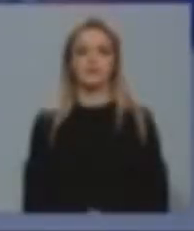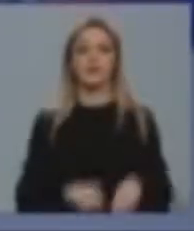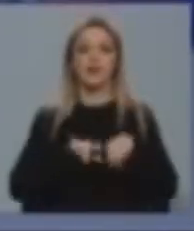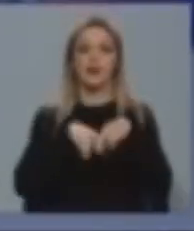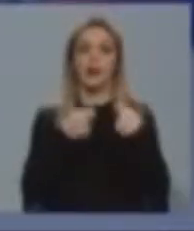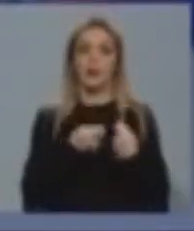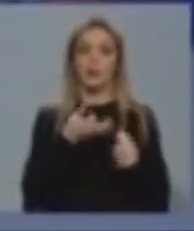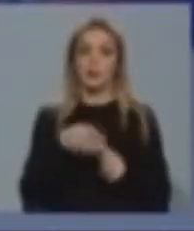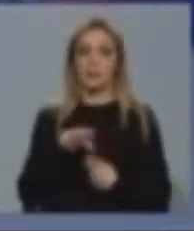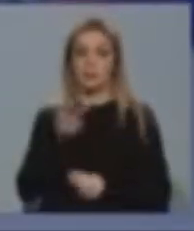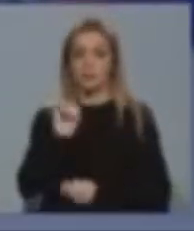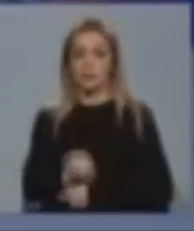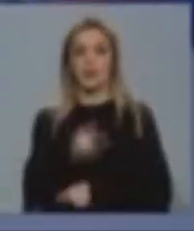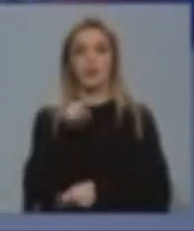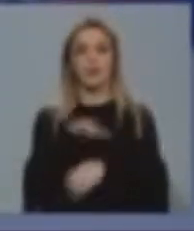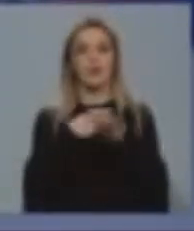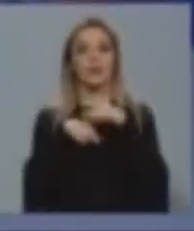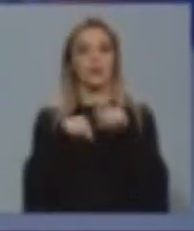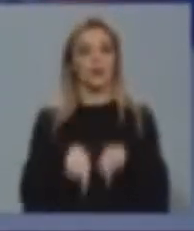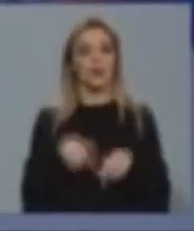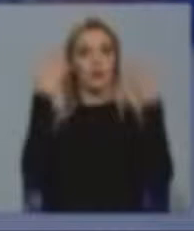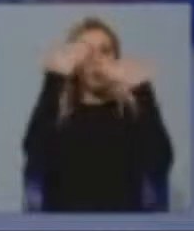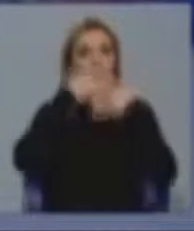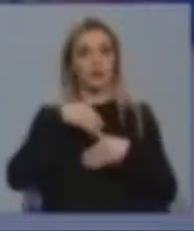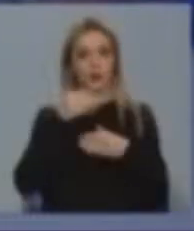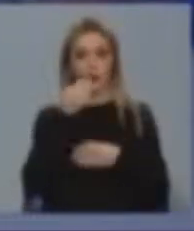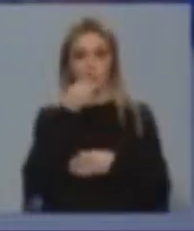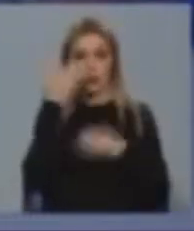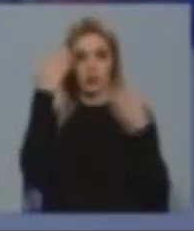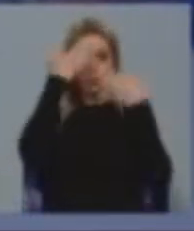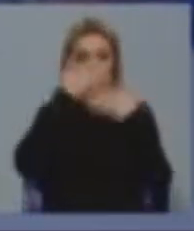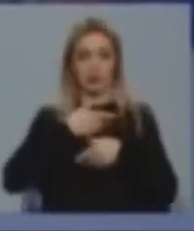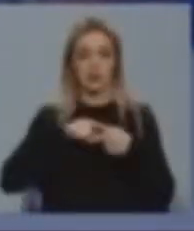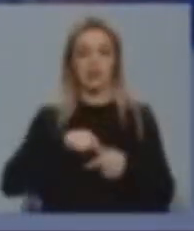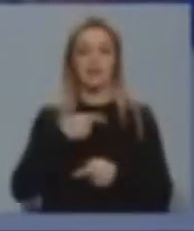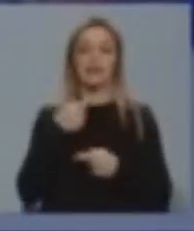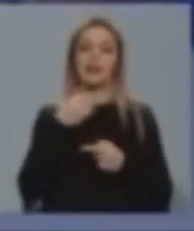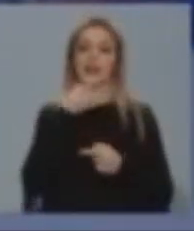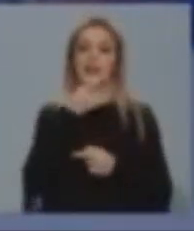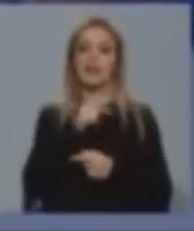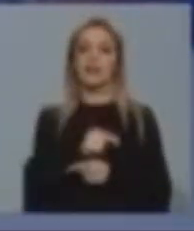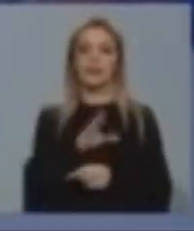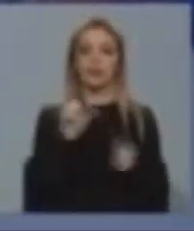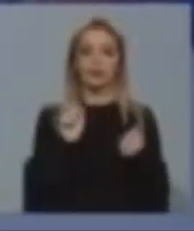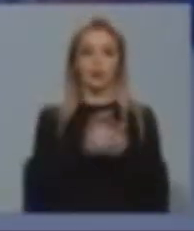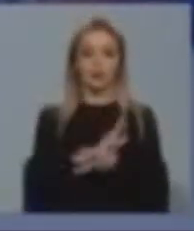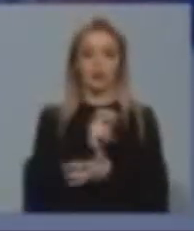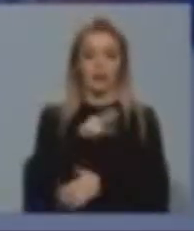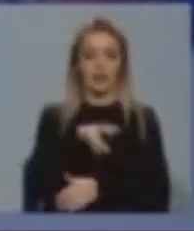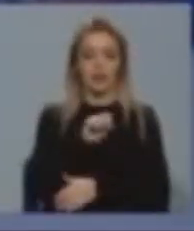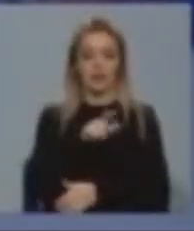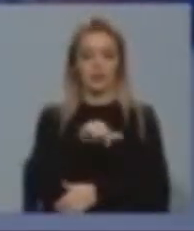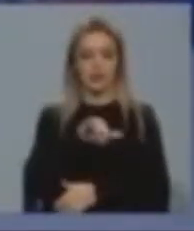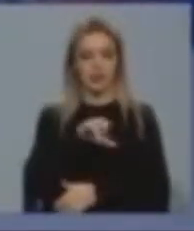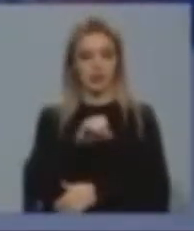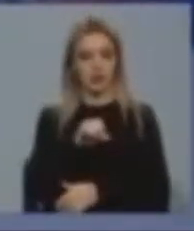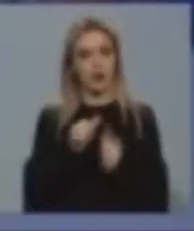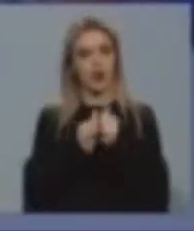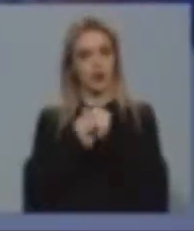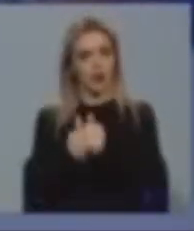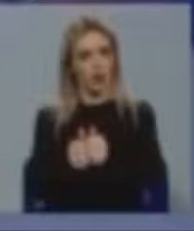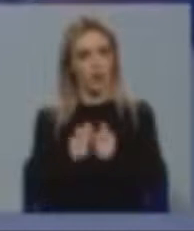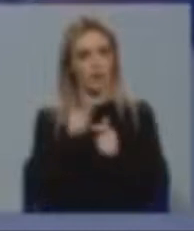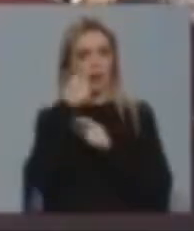Partido Socialista realiza esta noite o jantar de Natal. O jornalista Angelino Câmara está a acompanhar este encontro de militantes e simpatizantes do PS